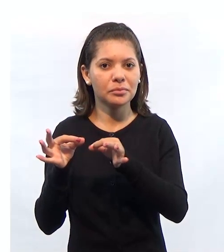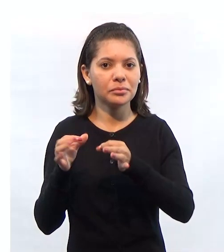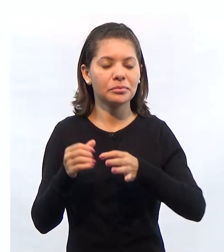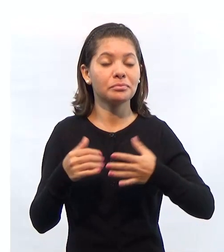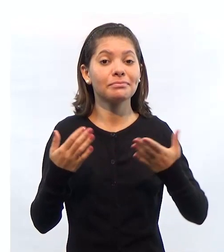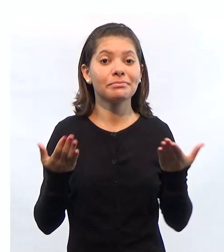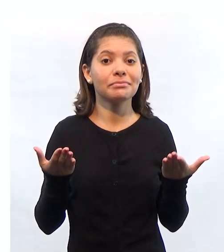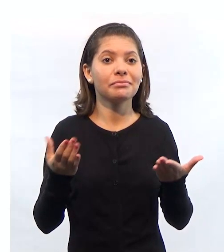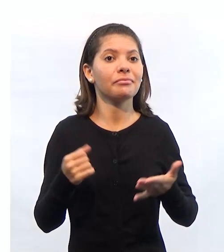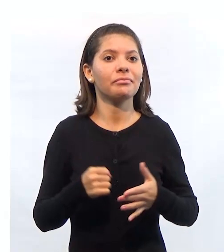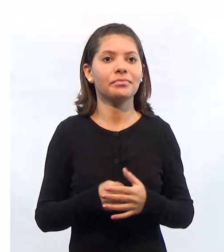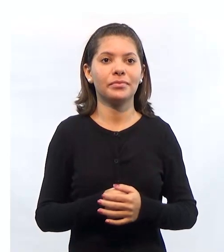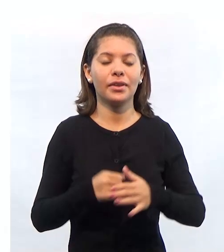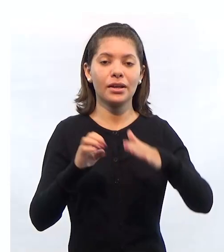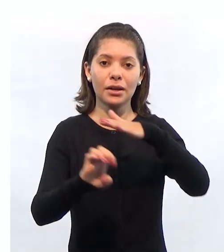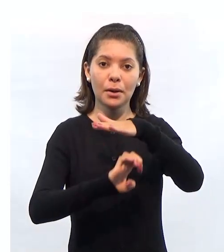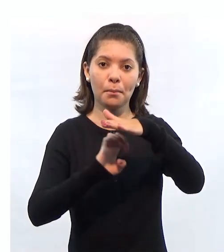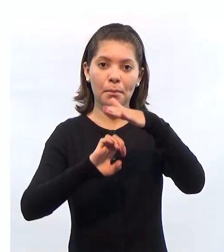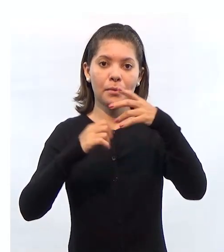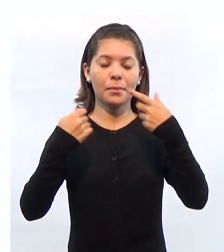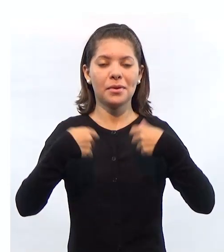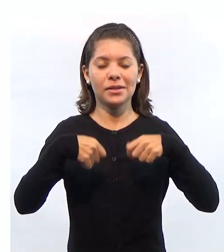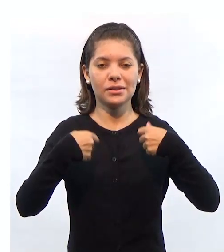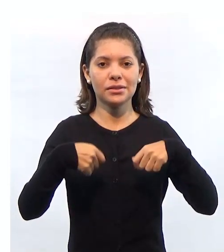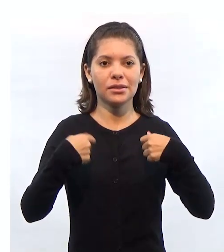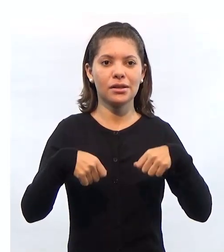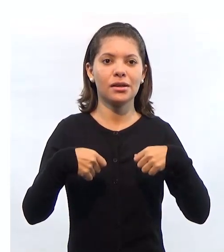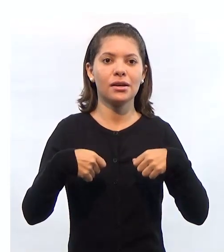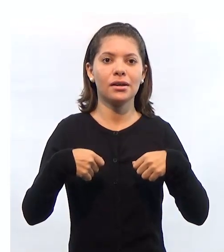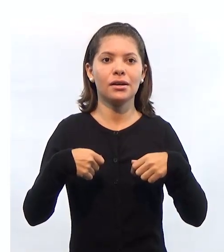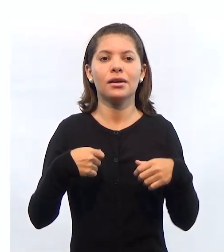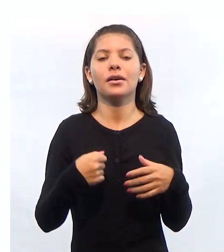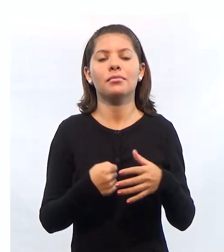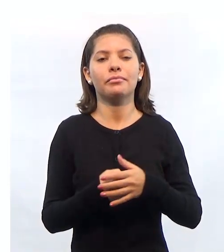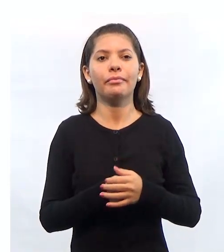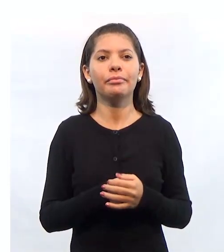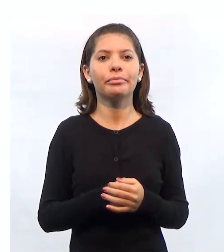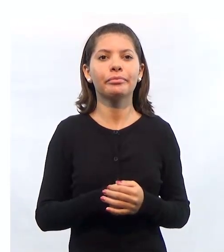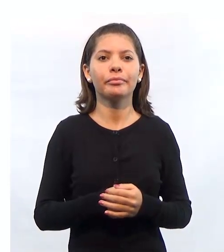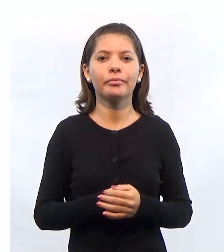Então, a empresa precisa